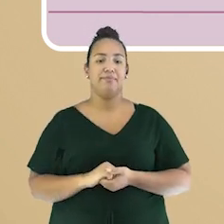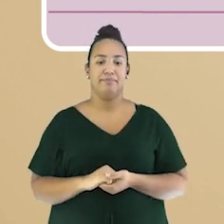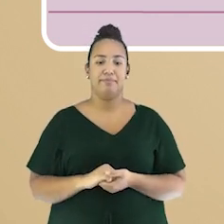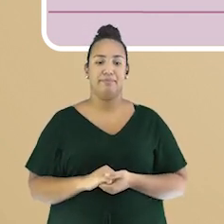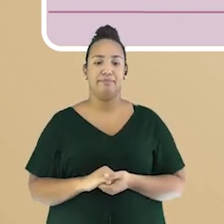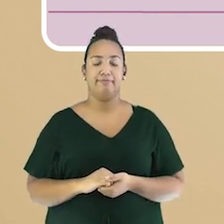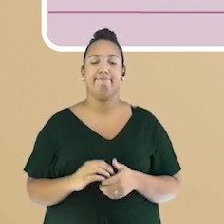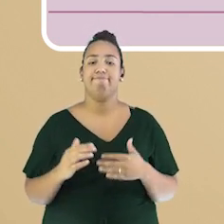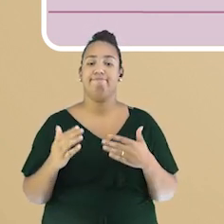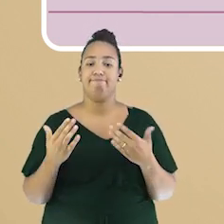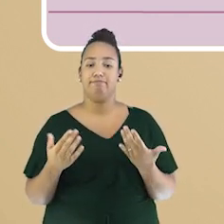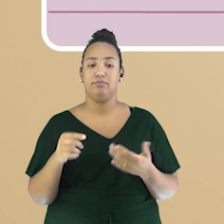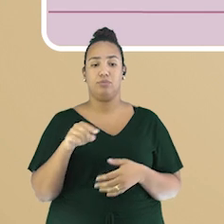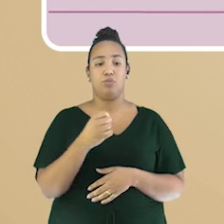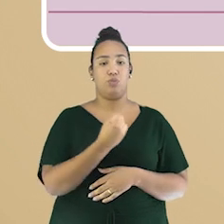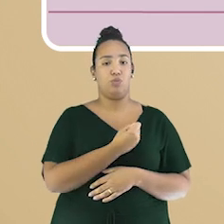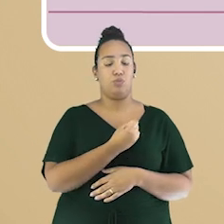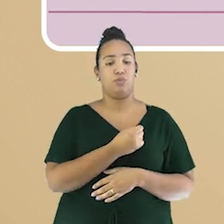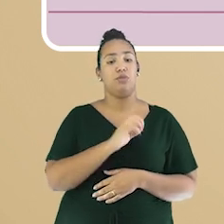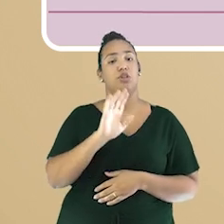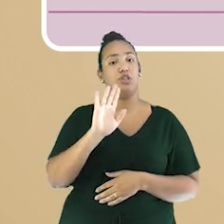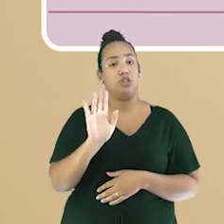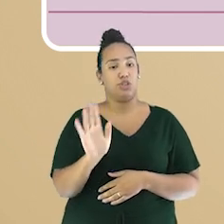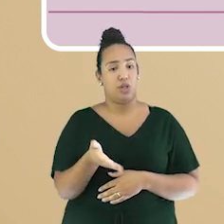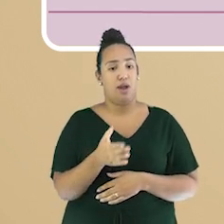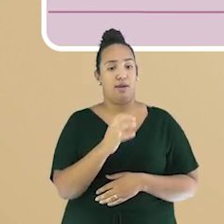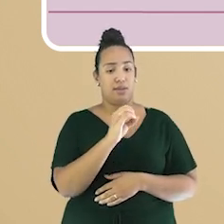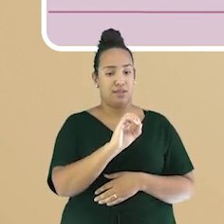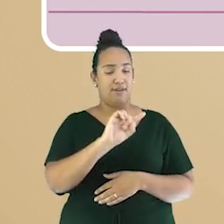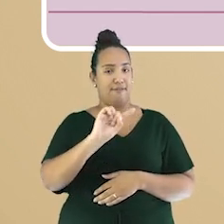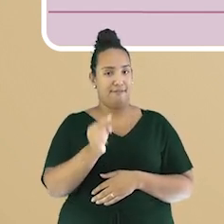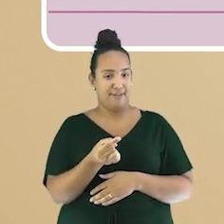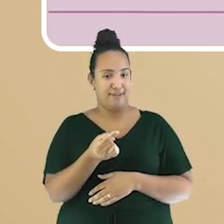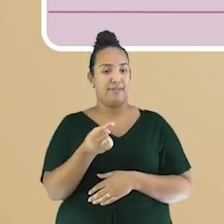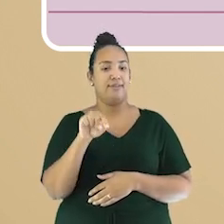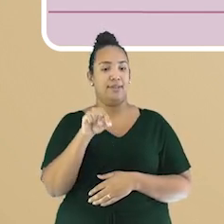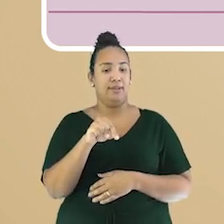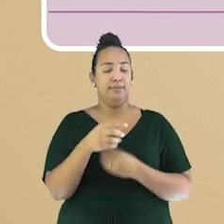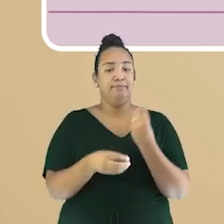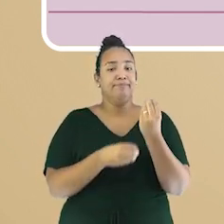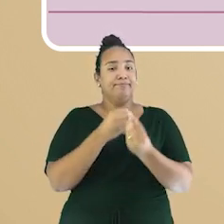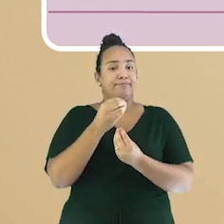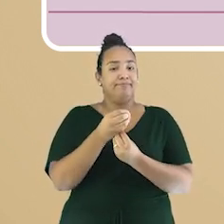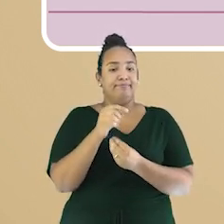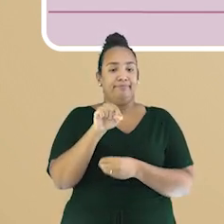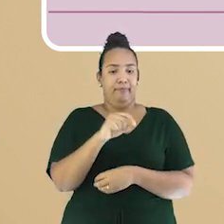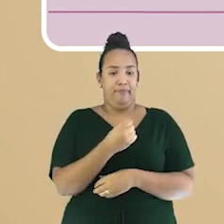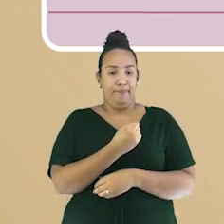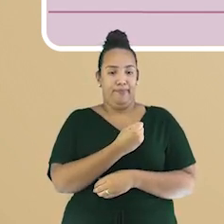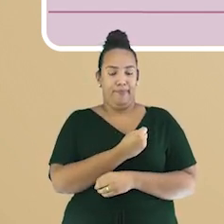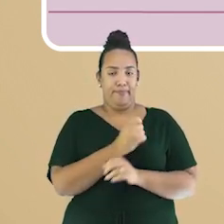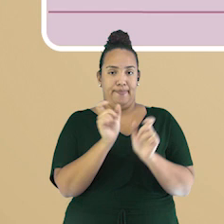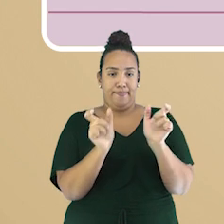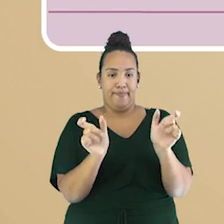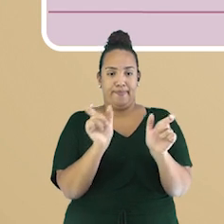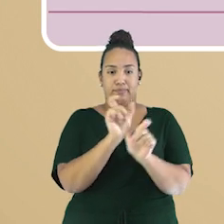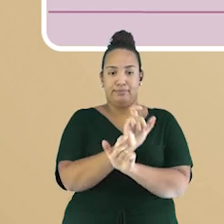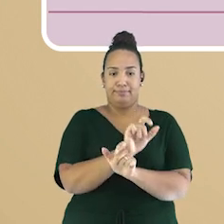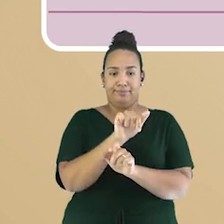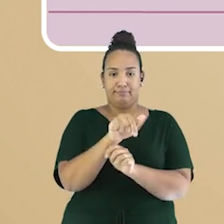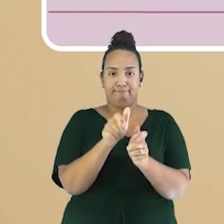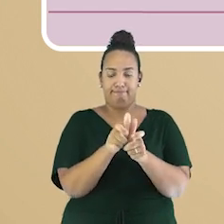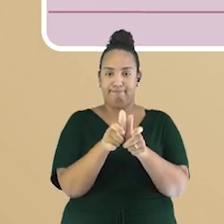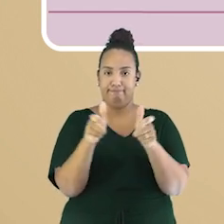Como o número já está escrito na forma decimal e ao deslocar o número depois da vírgula, esse número